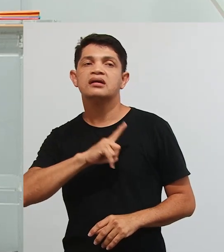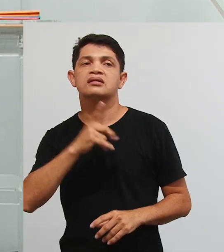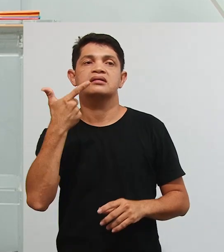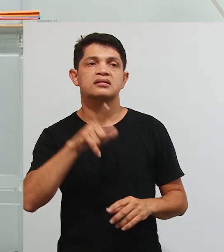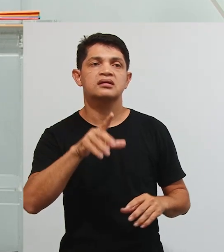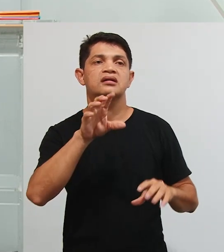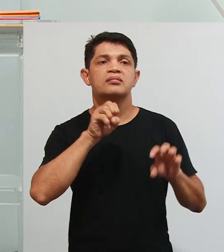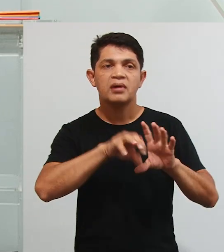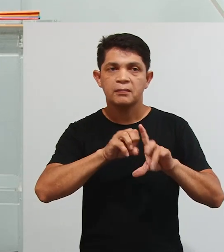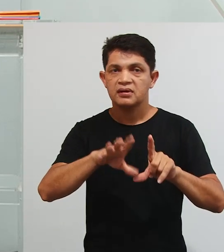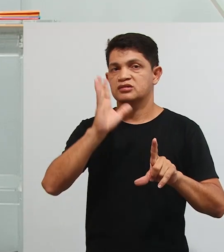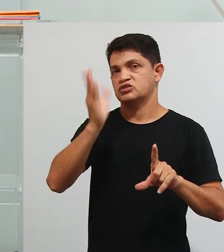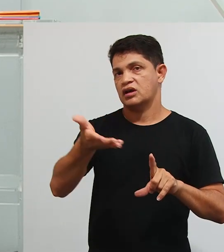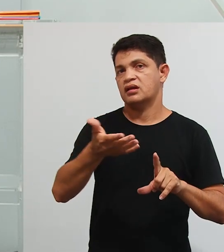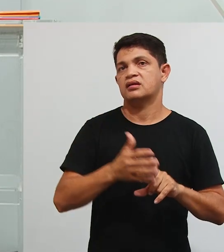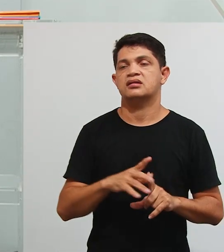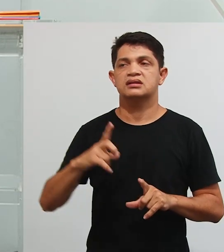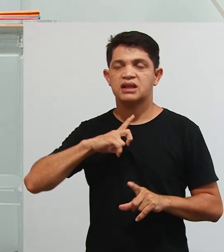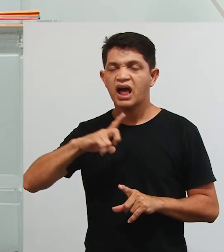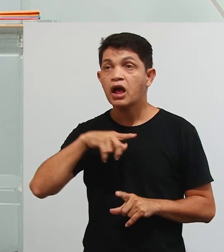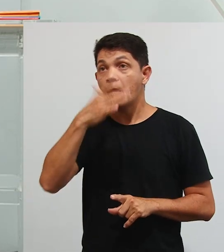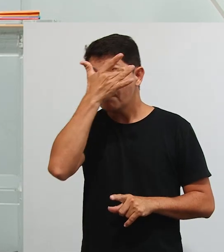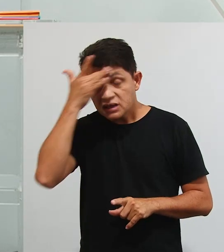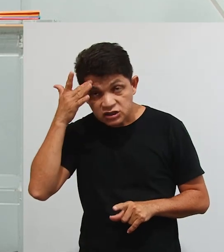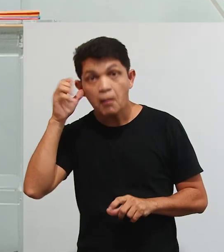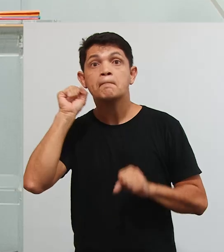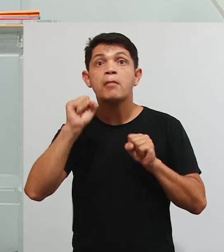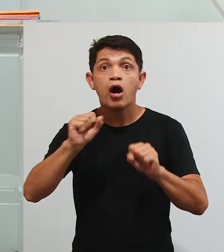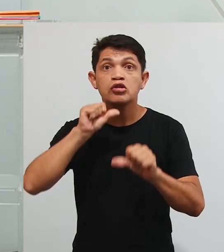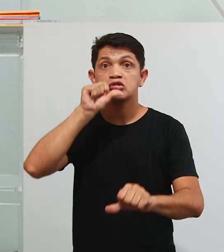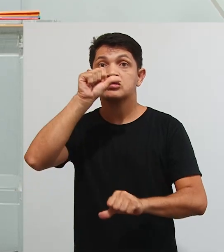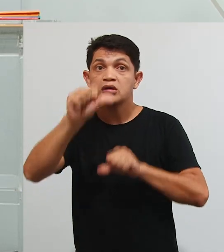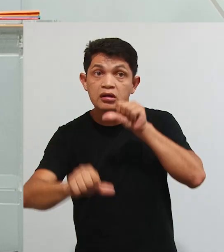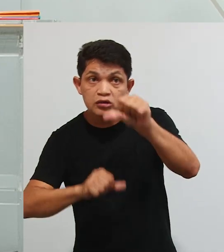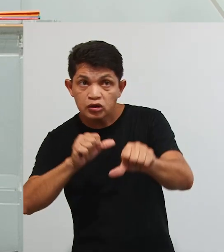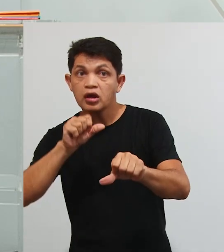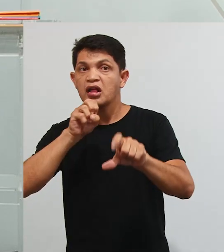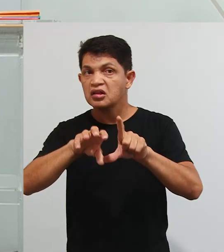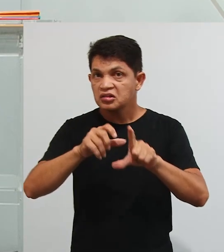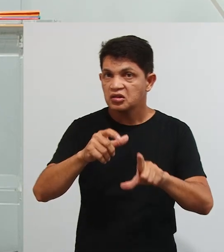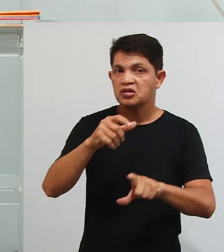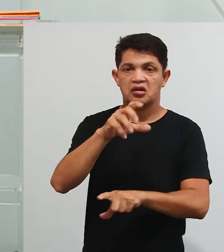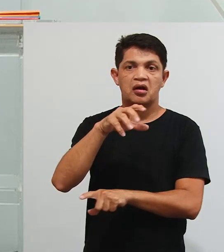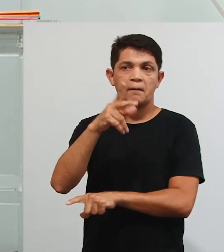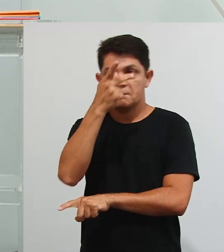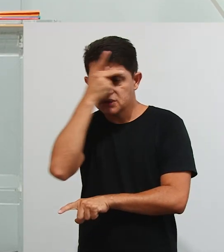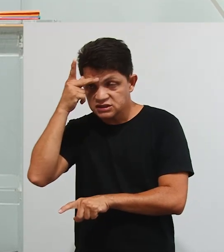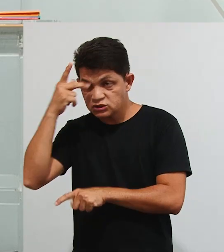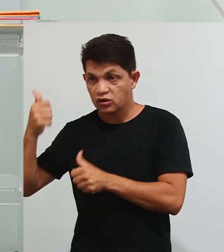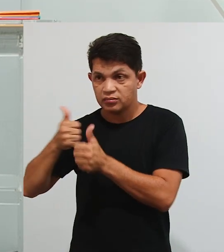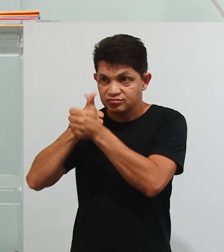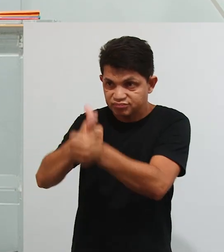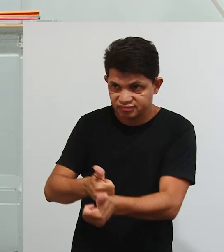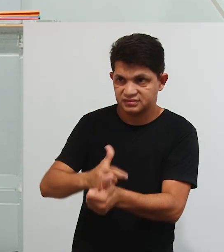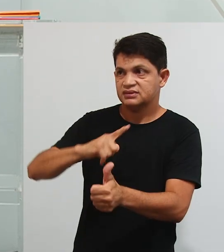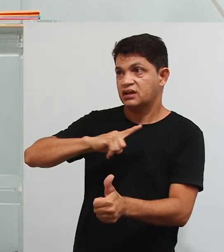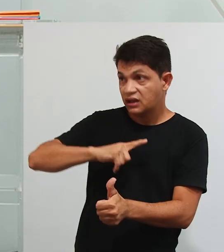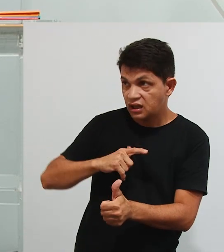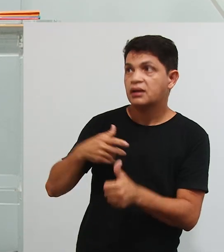posso trocar de orientador? É possível, mas aí vai depender das condições que vocês estão,